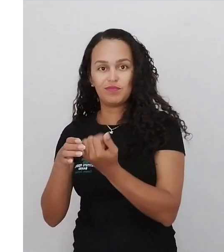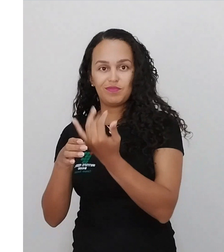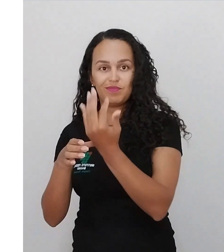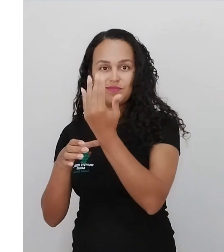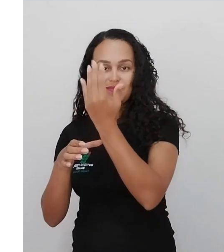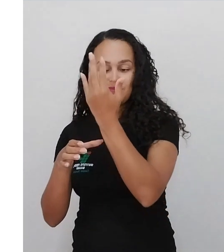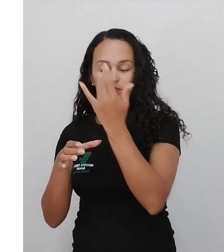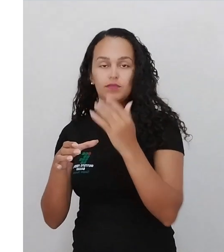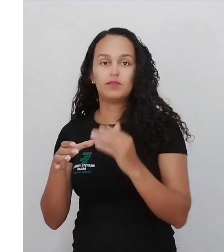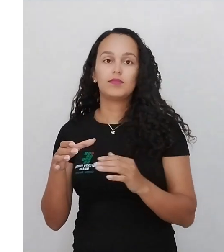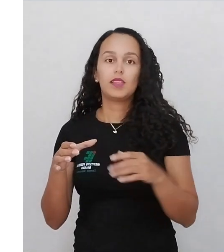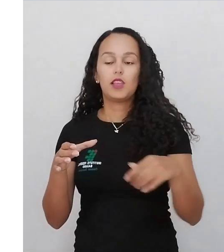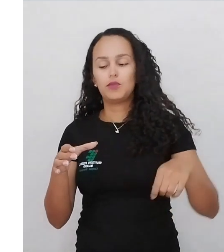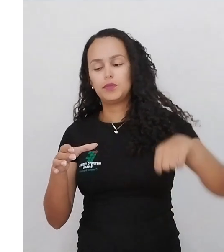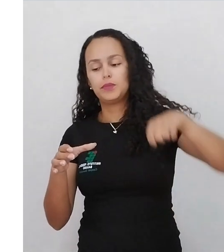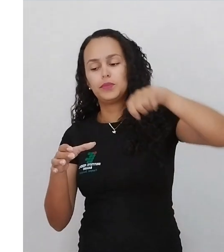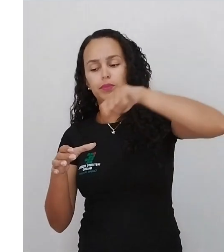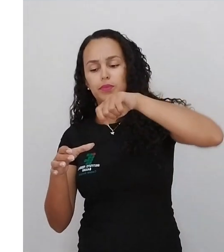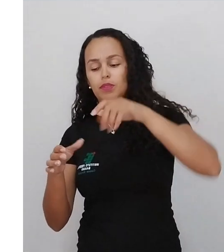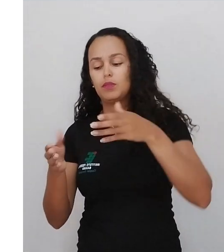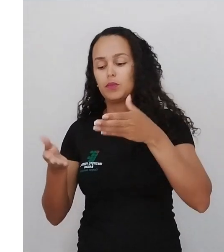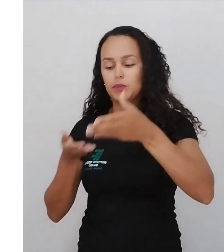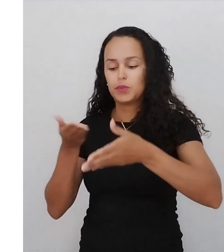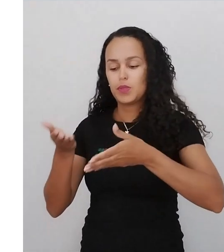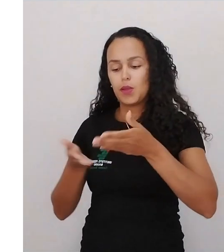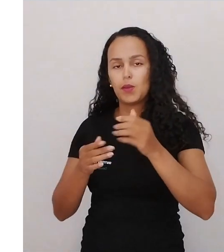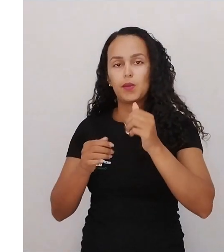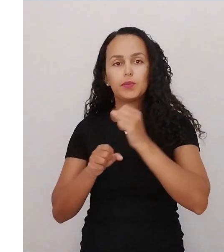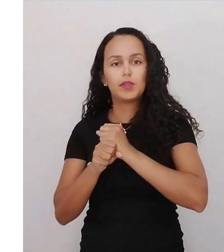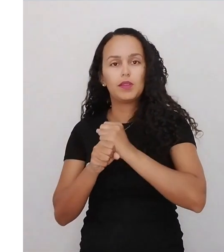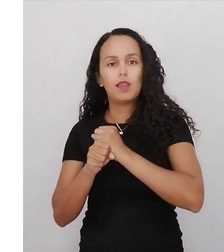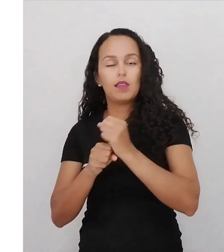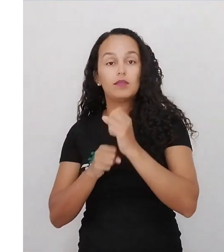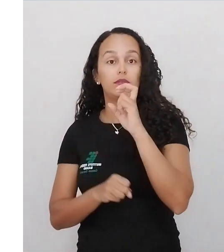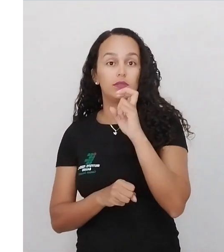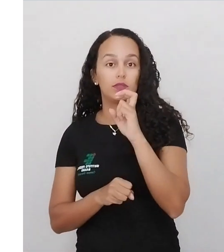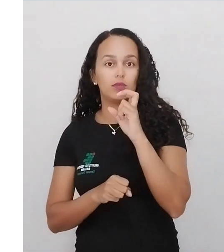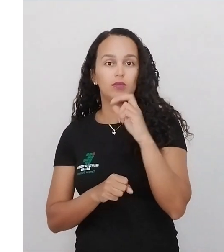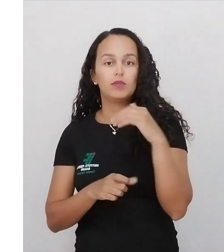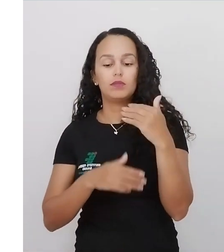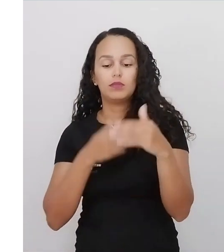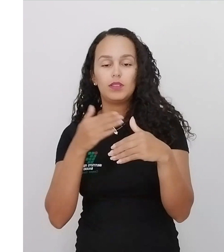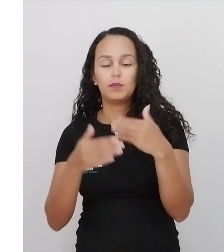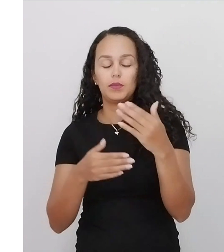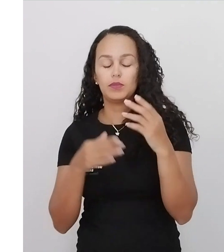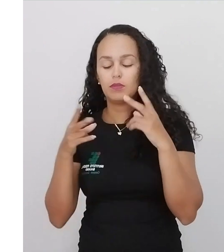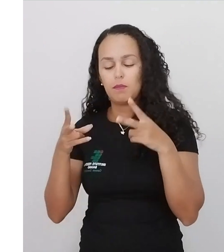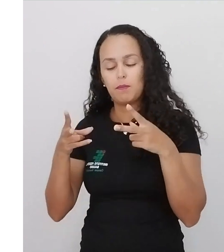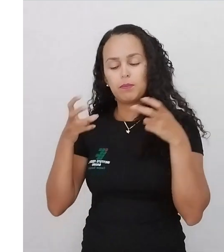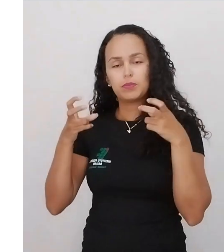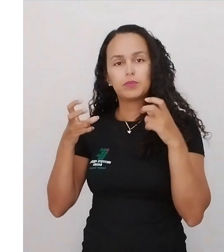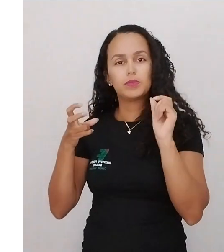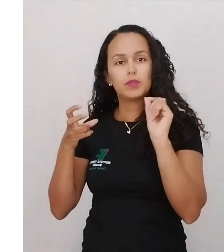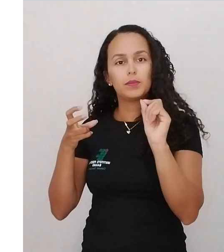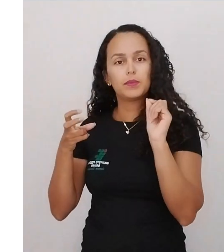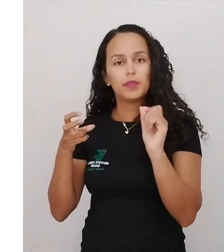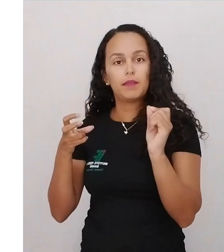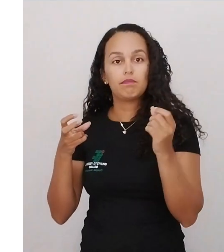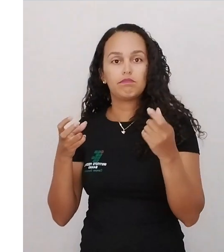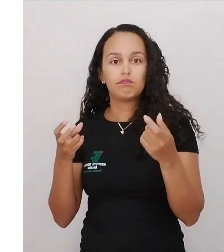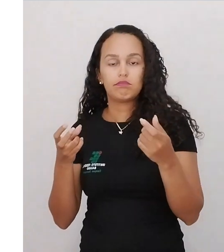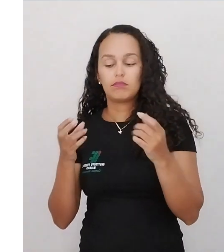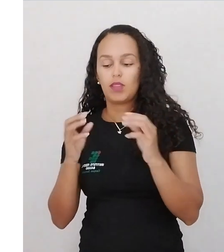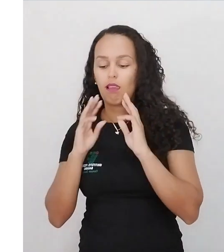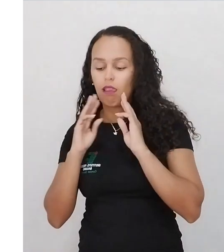5 anos, ele percebeu que a massa, né, da planta sofreu uma alteração, sofreu um